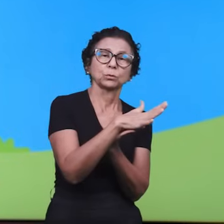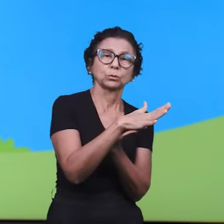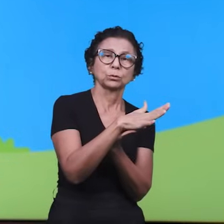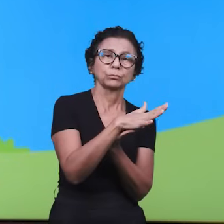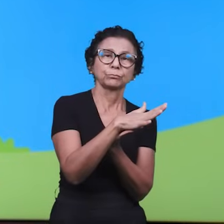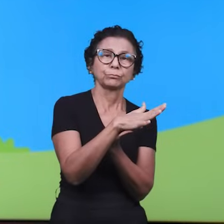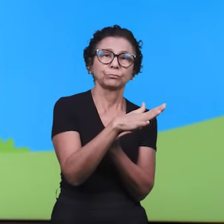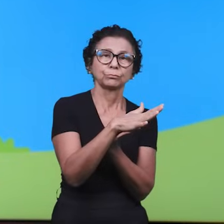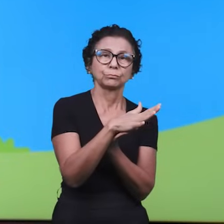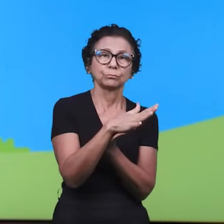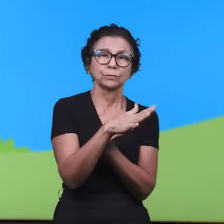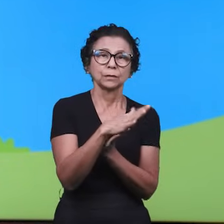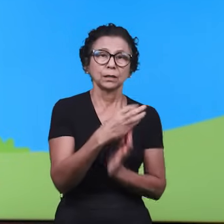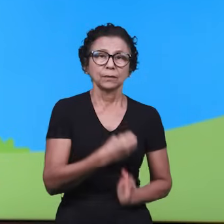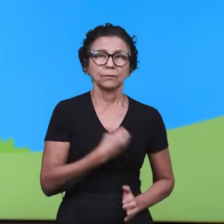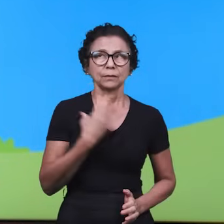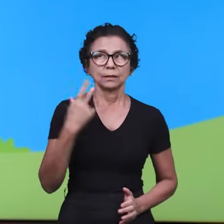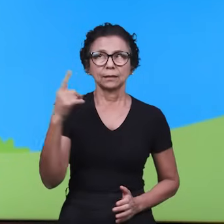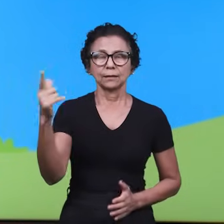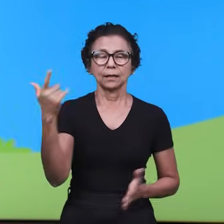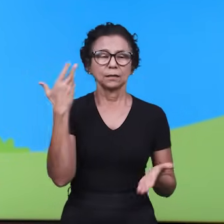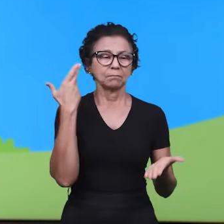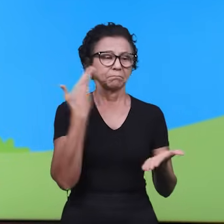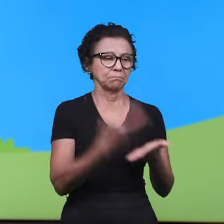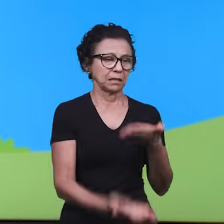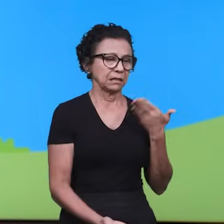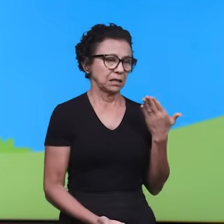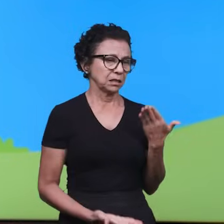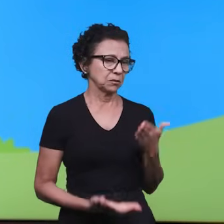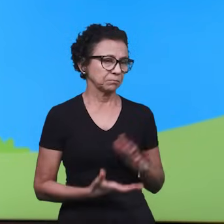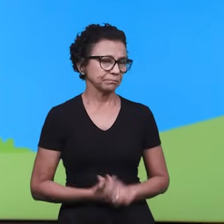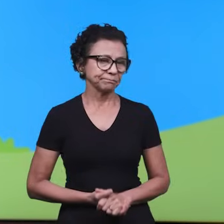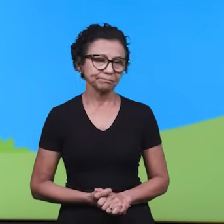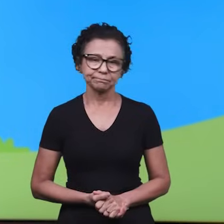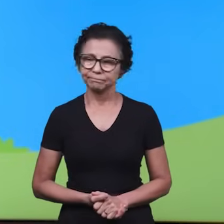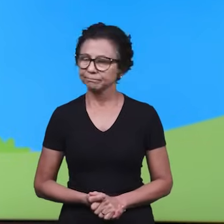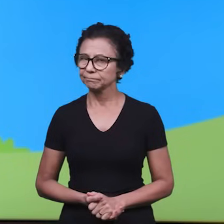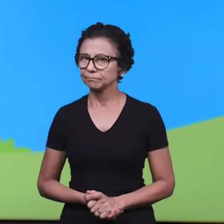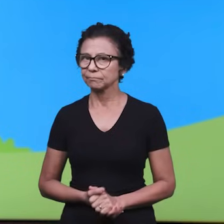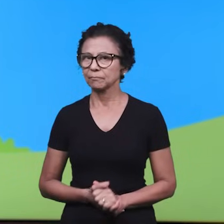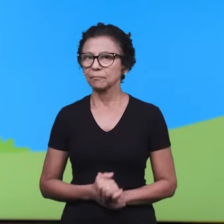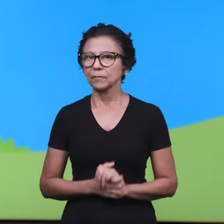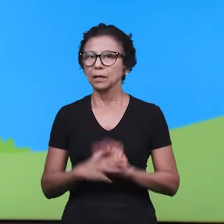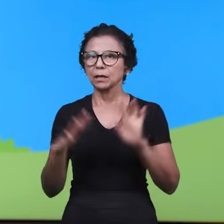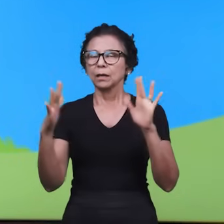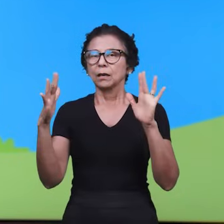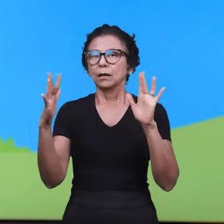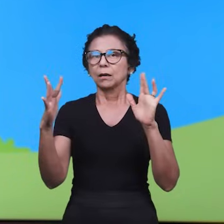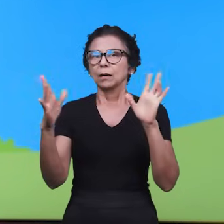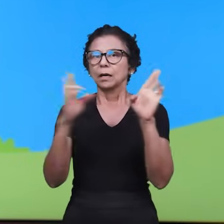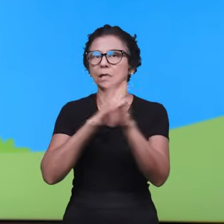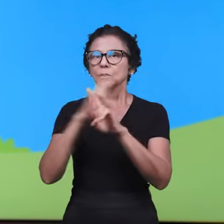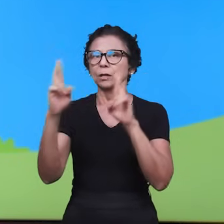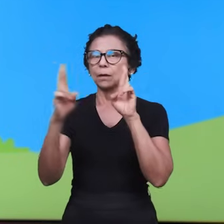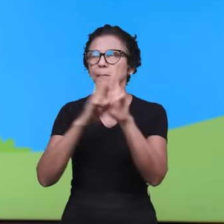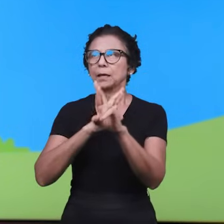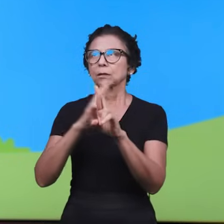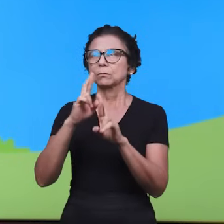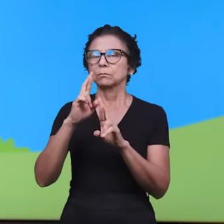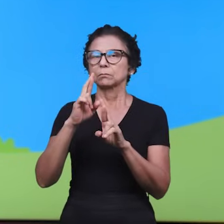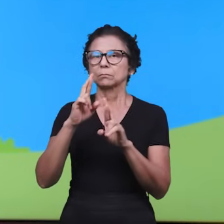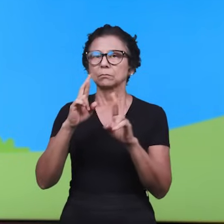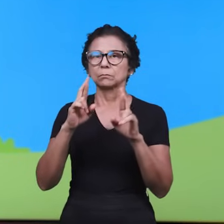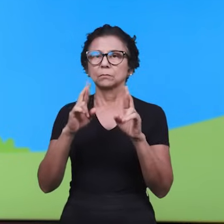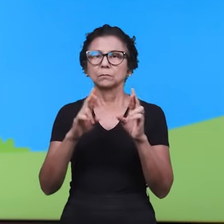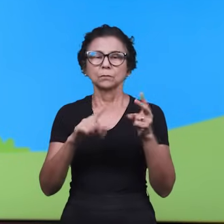eterna. Agora viviam em trevas, sem direção da palavra de Deus. Isso é muito triste. A desobediência é muito